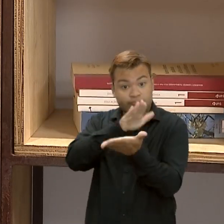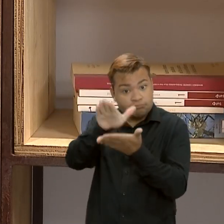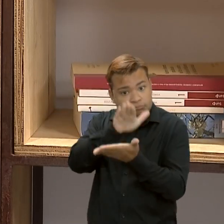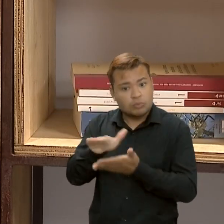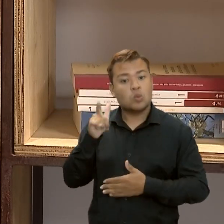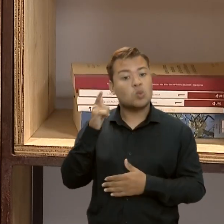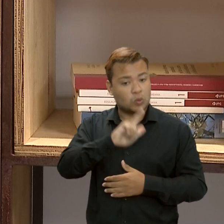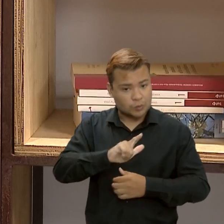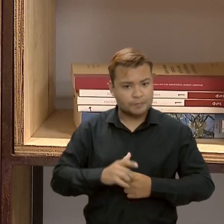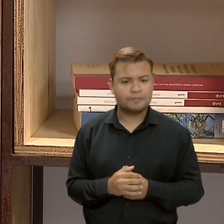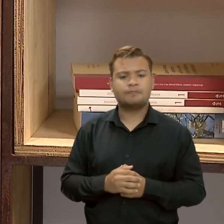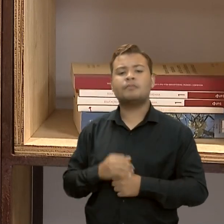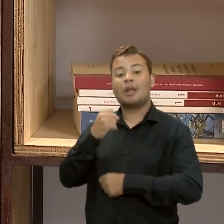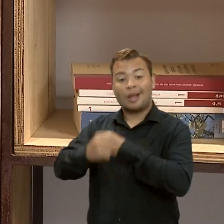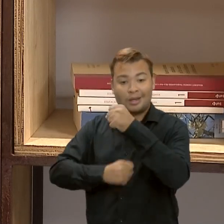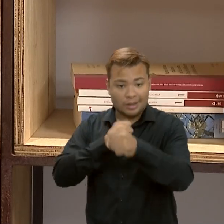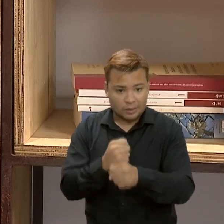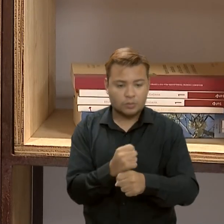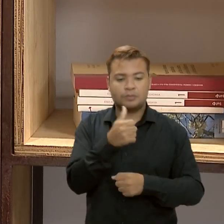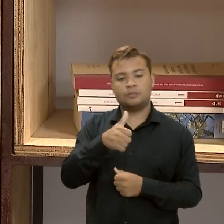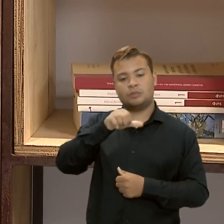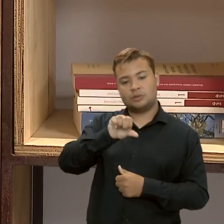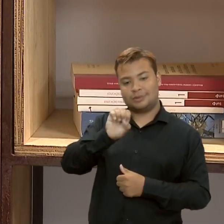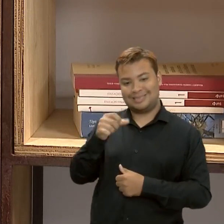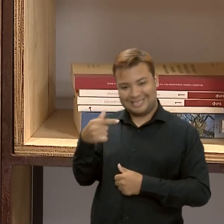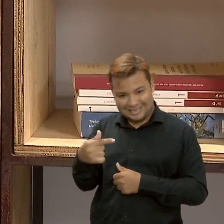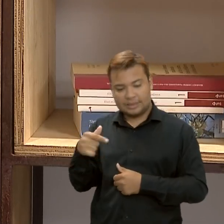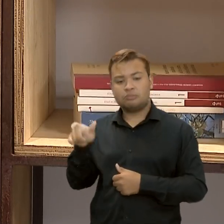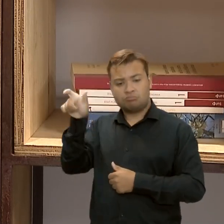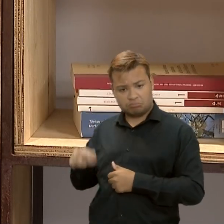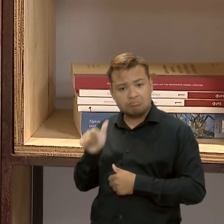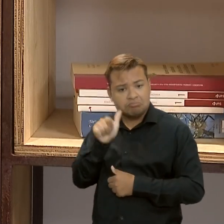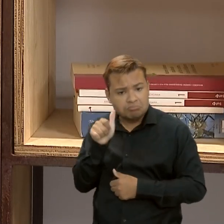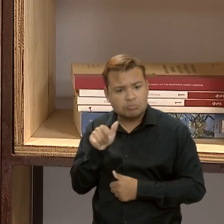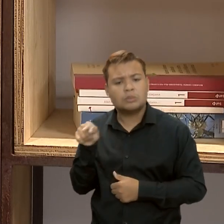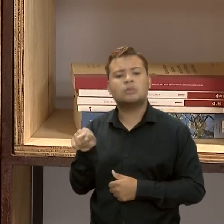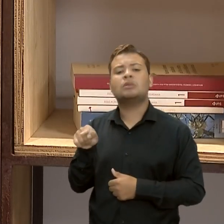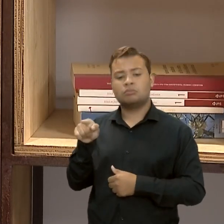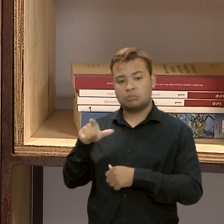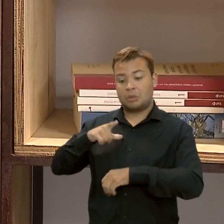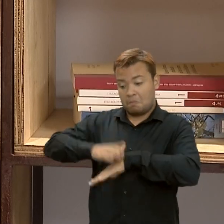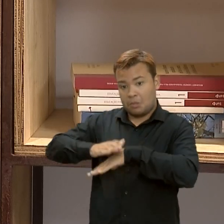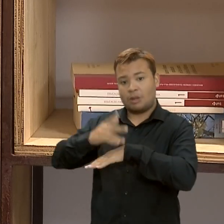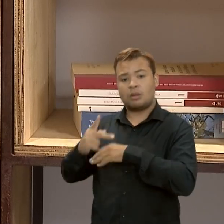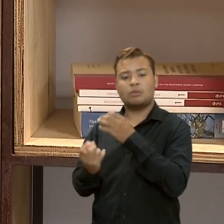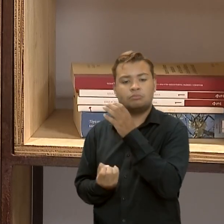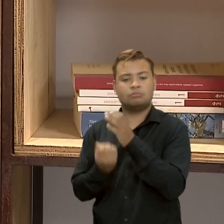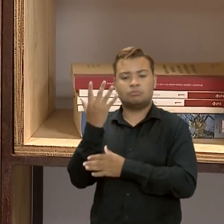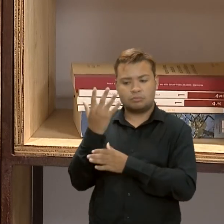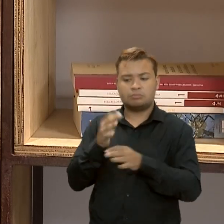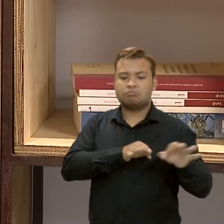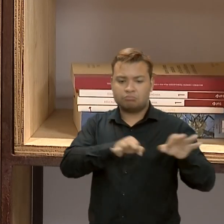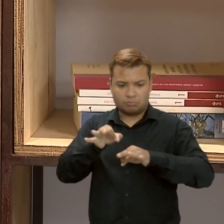E em 1907, a Leodegária ela funda e organiza o Semanário A